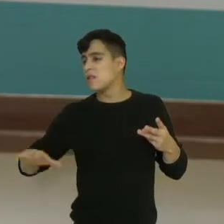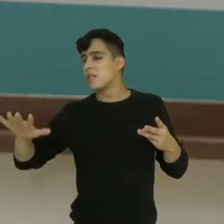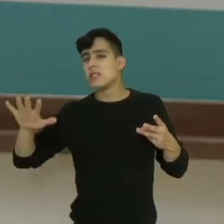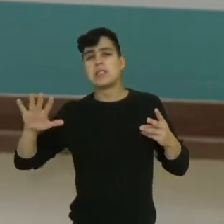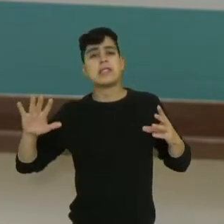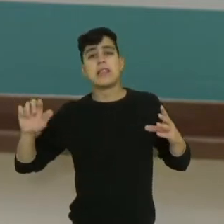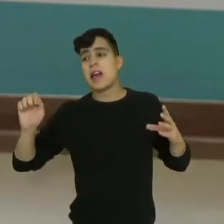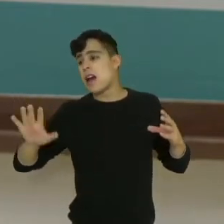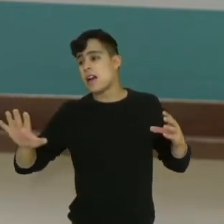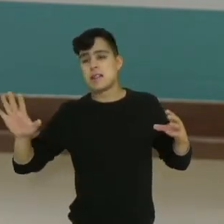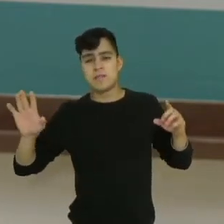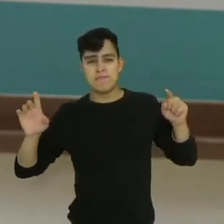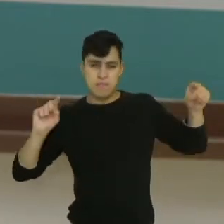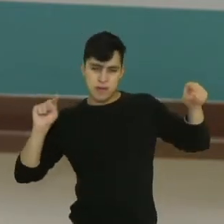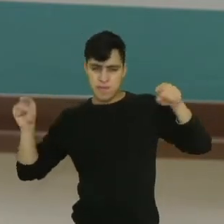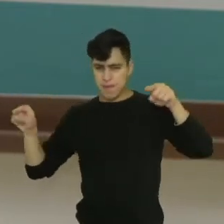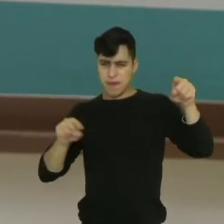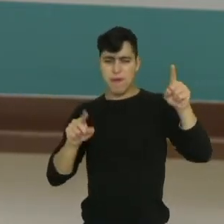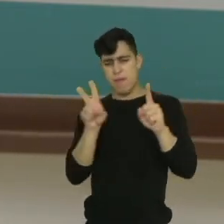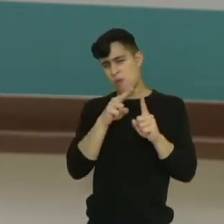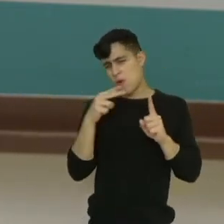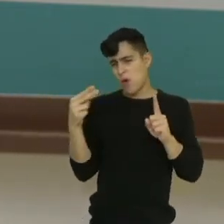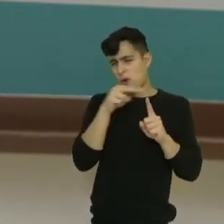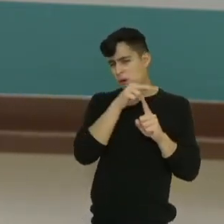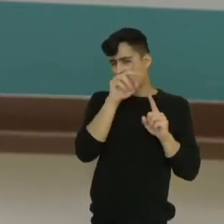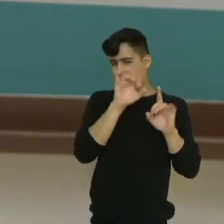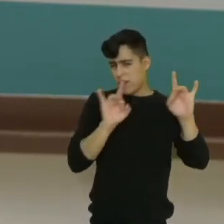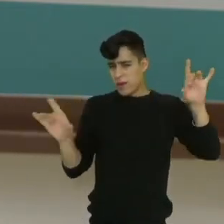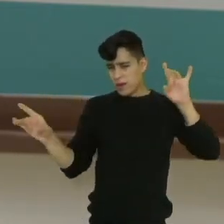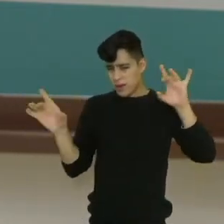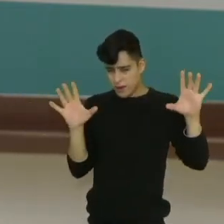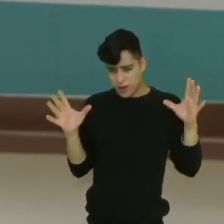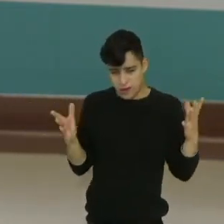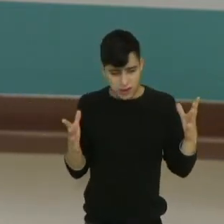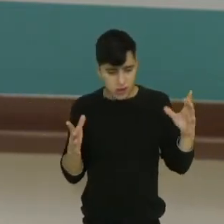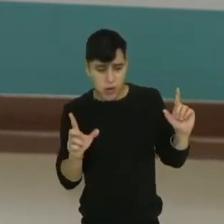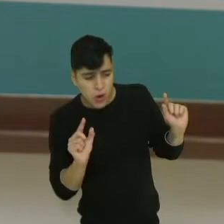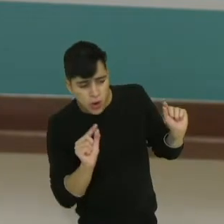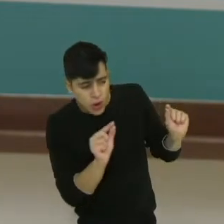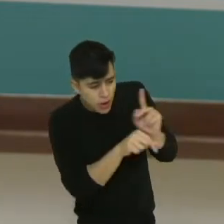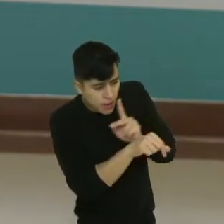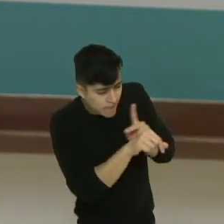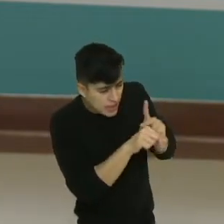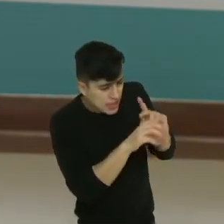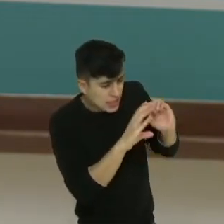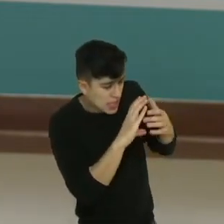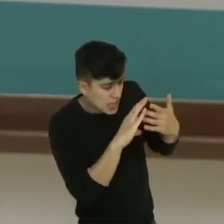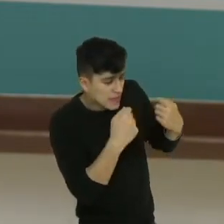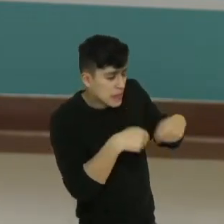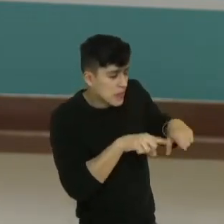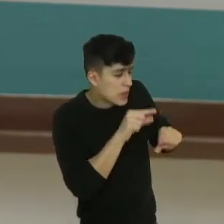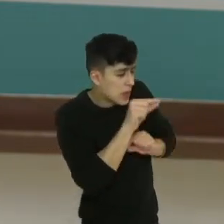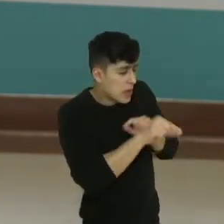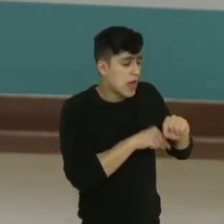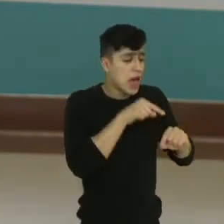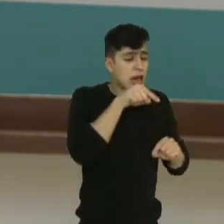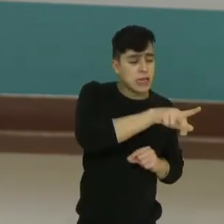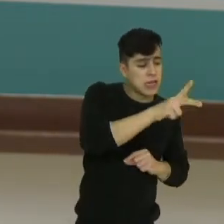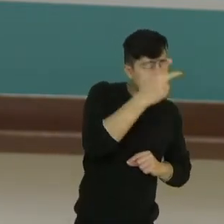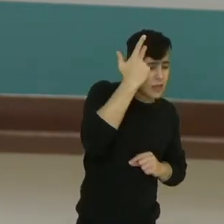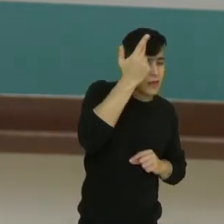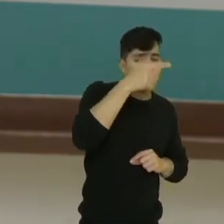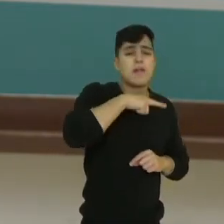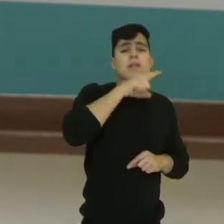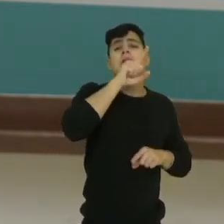uma dentro do seu ponto de vista, obviamente, dentro da necessidade, dentro dos recursos naturais que ali se